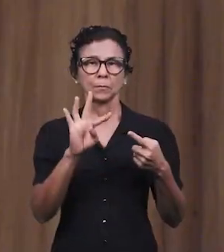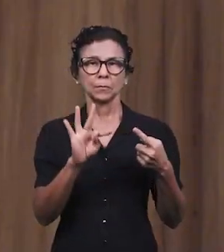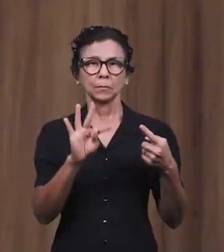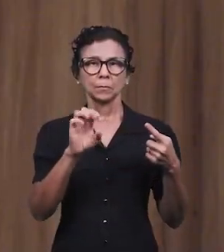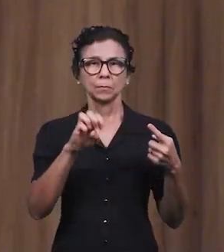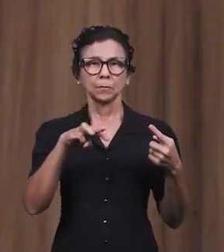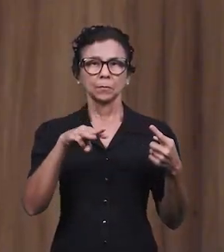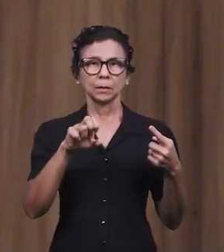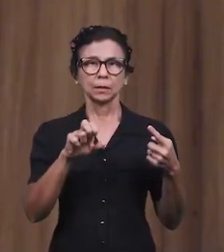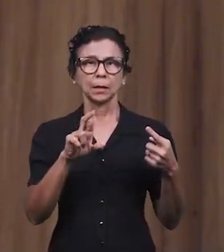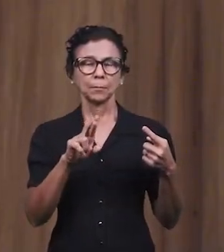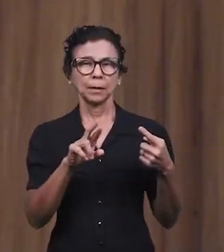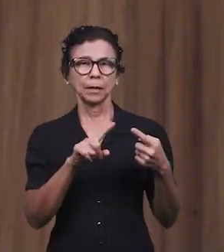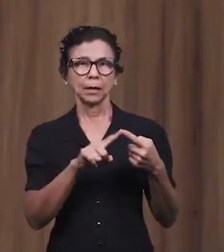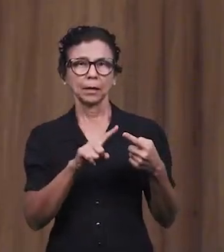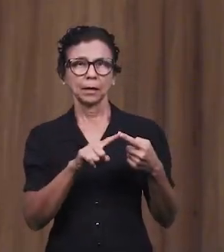Tamar,